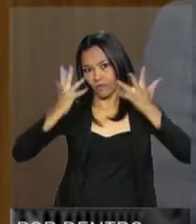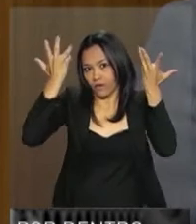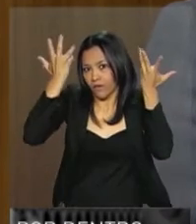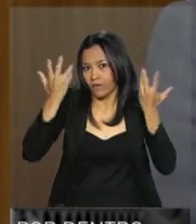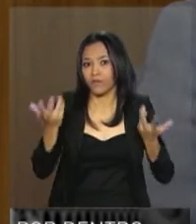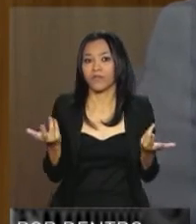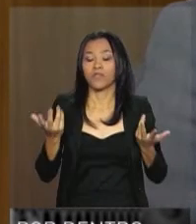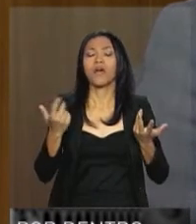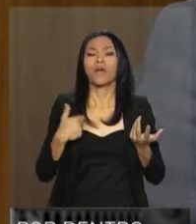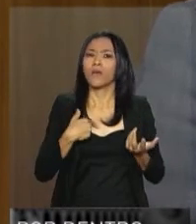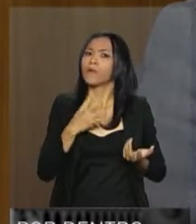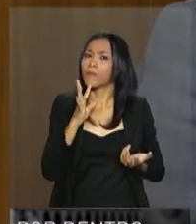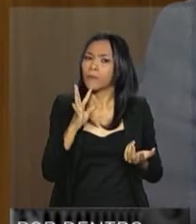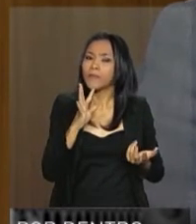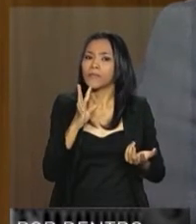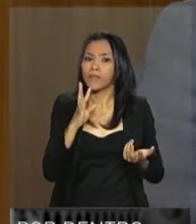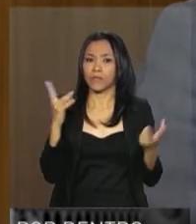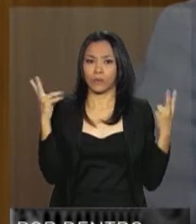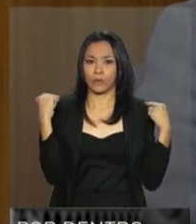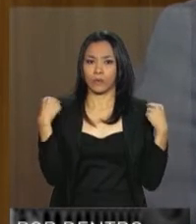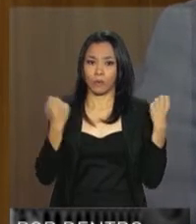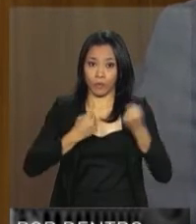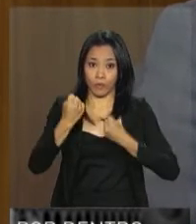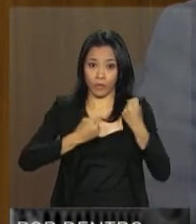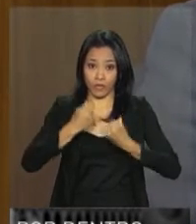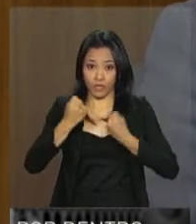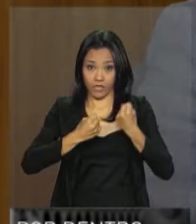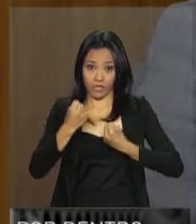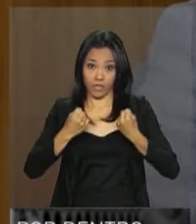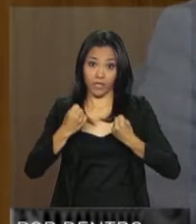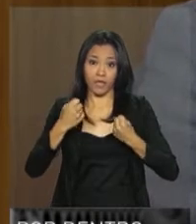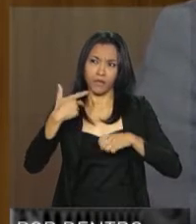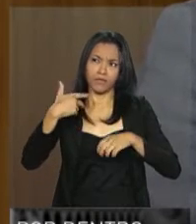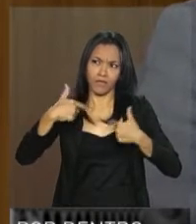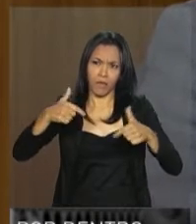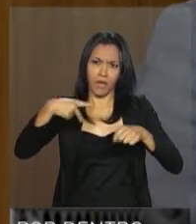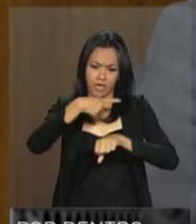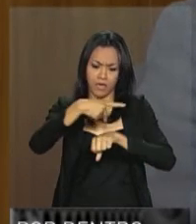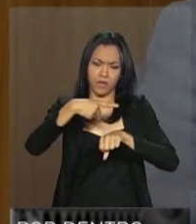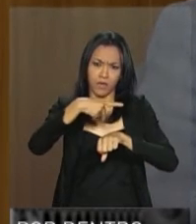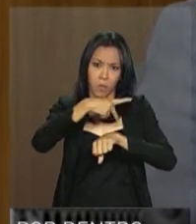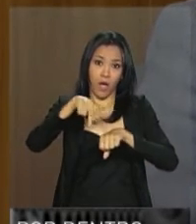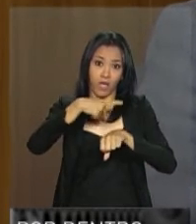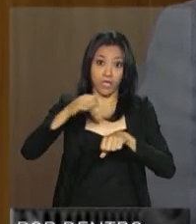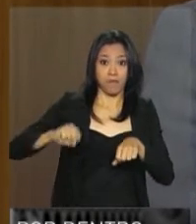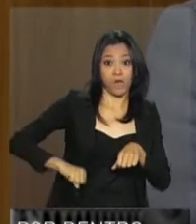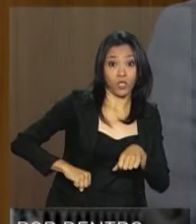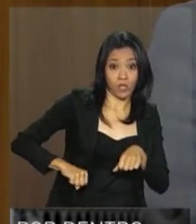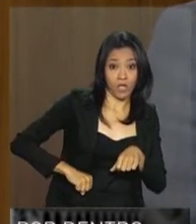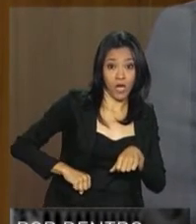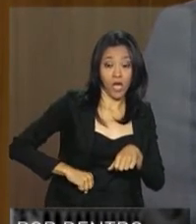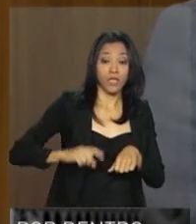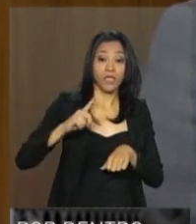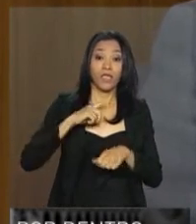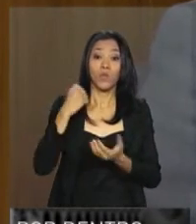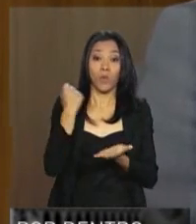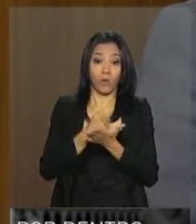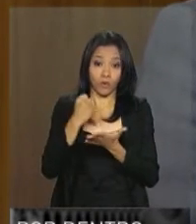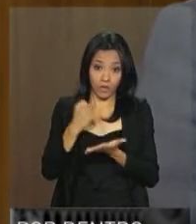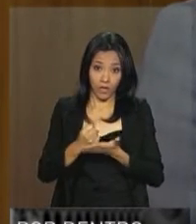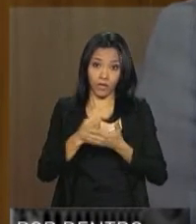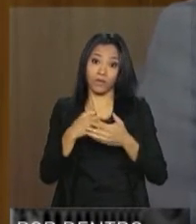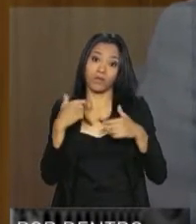motorista de um determinado país ele trabalha para uma determinada embaixada ele tem um contrato de trabalho intermitente